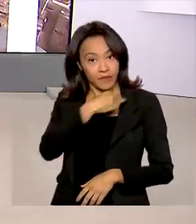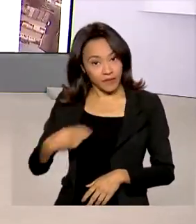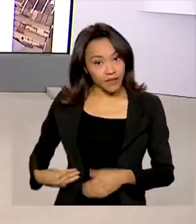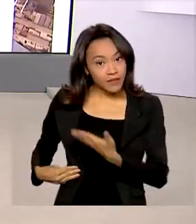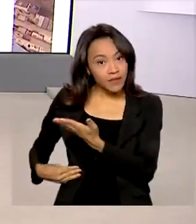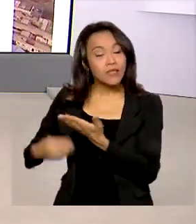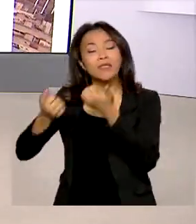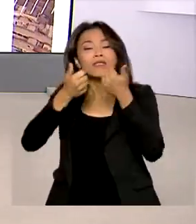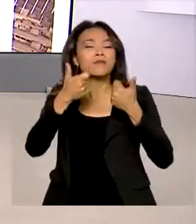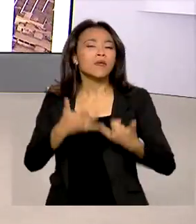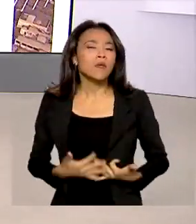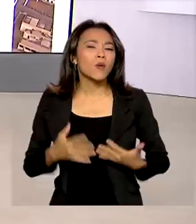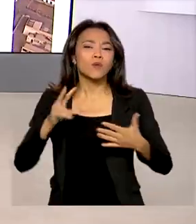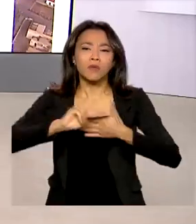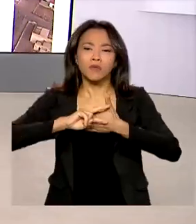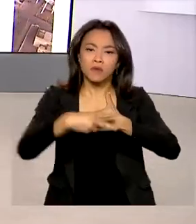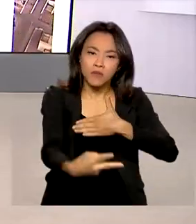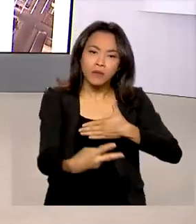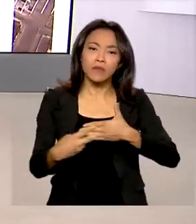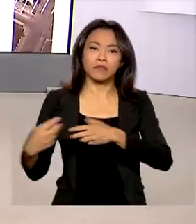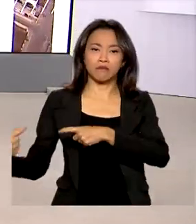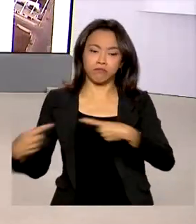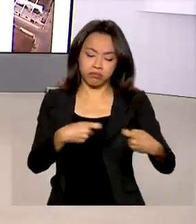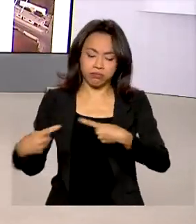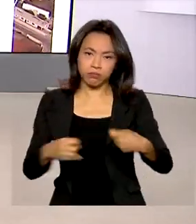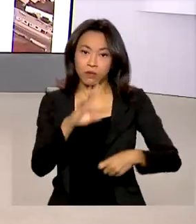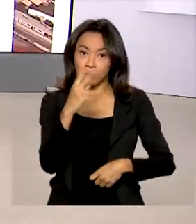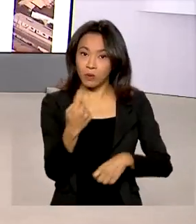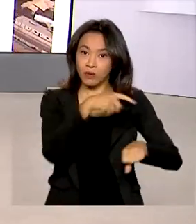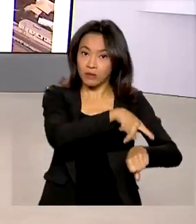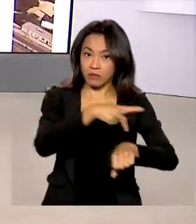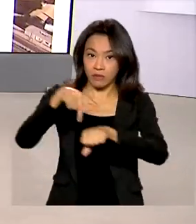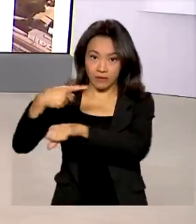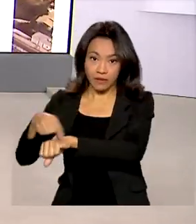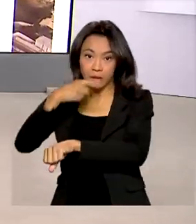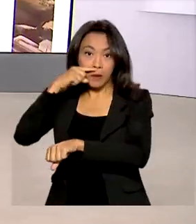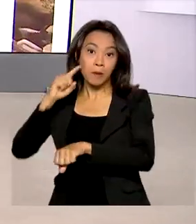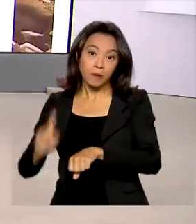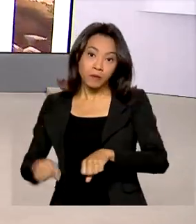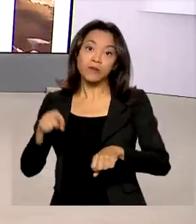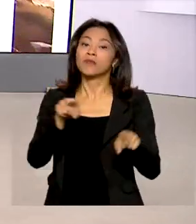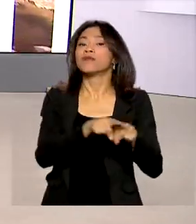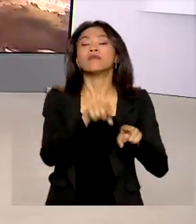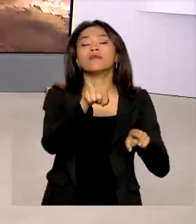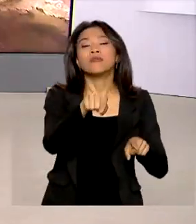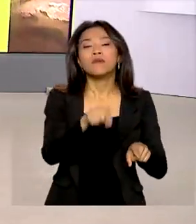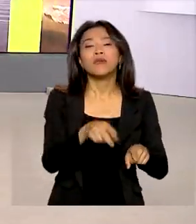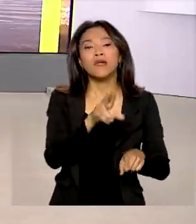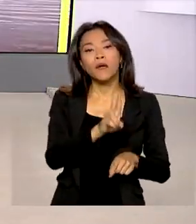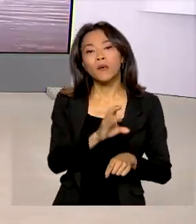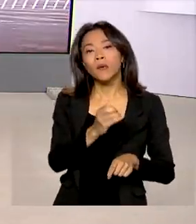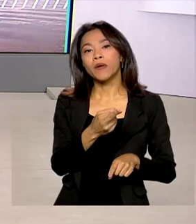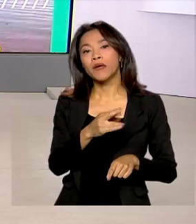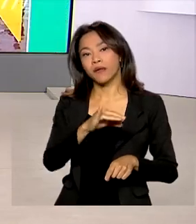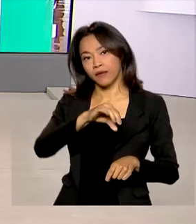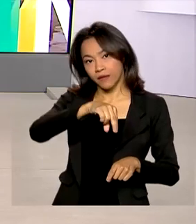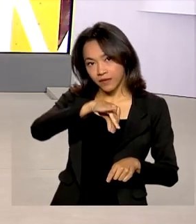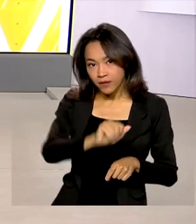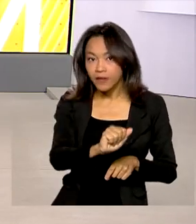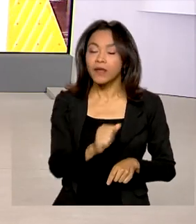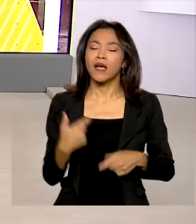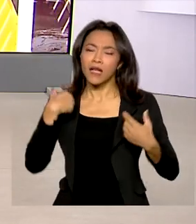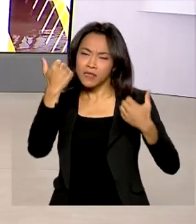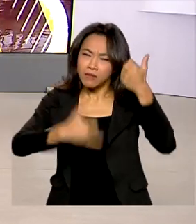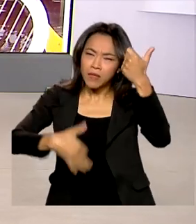sobre os efeitos do conflito entre Rússia e Ucrânia para a importação de fertilizantes. A ministra também falou das ações do